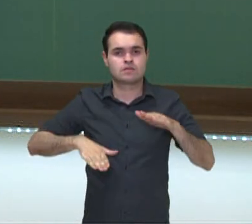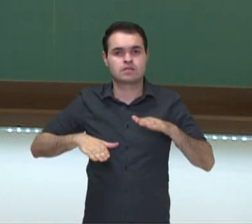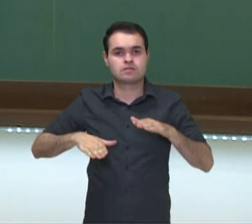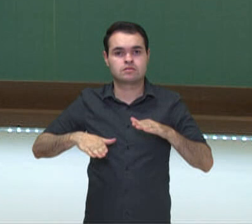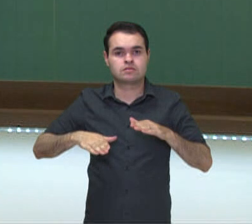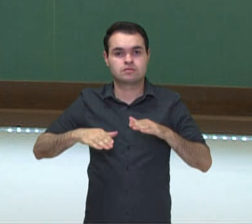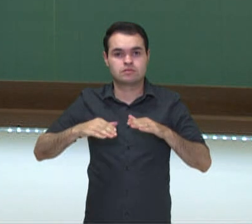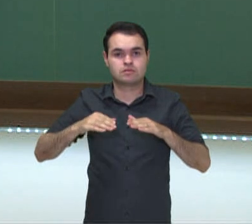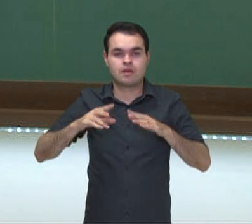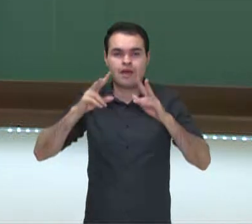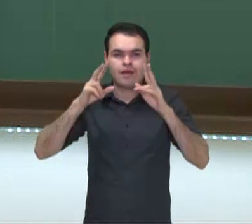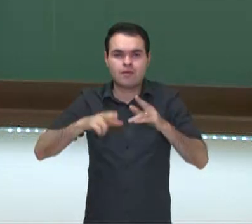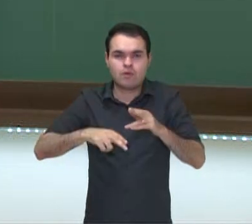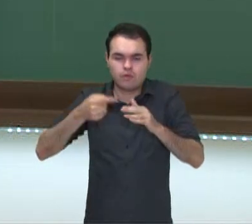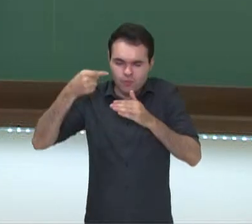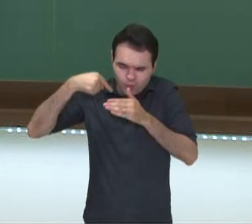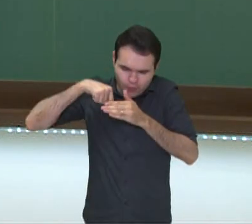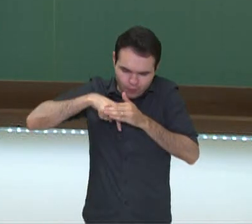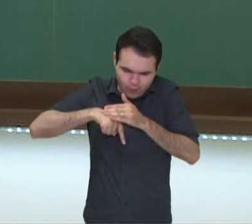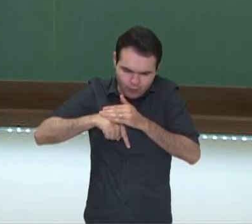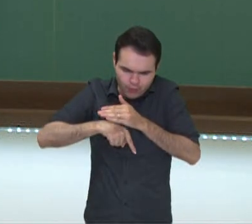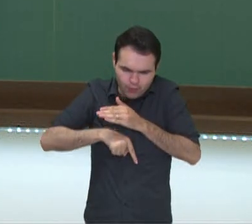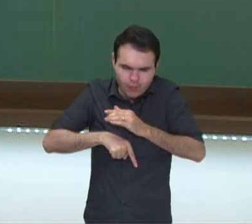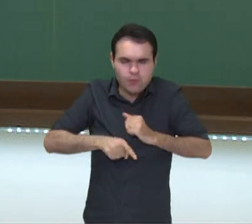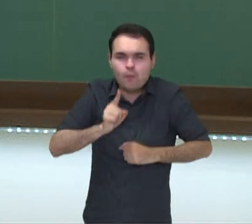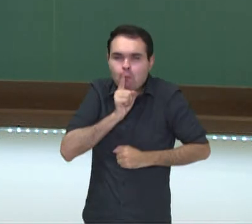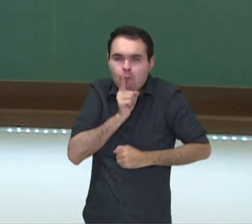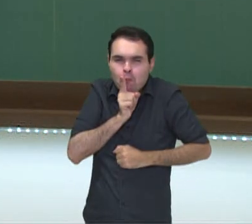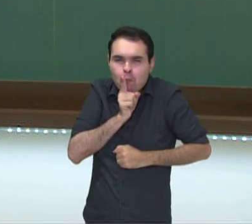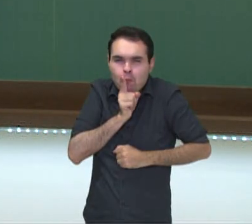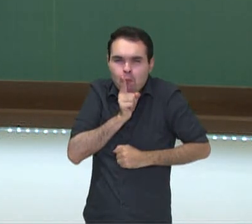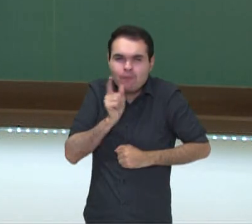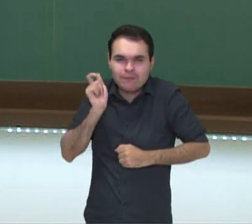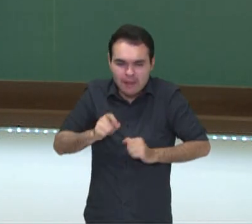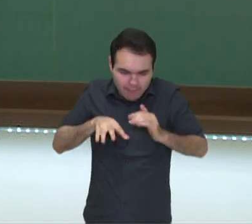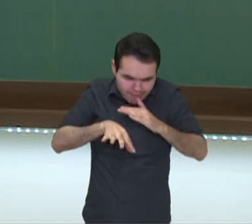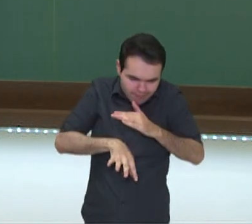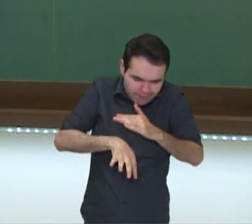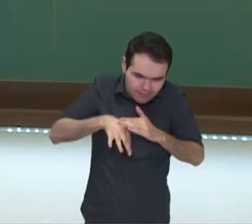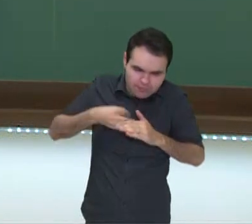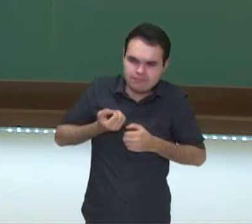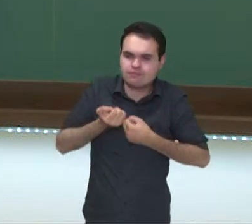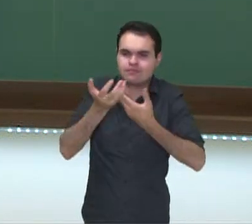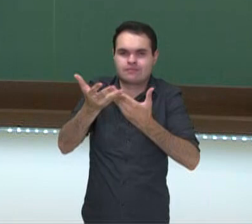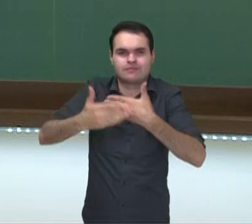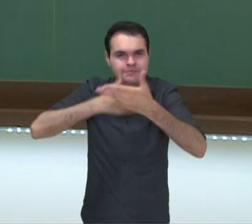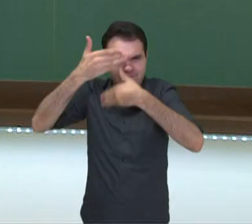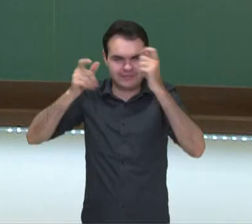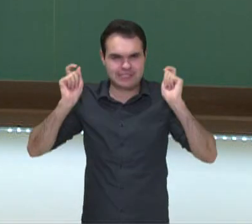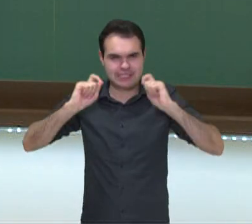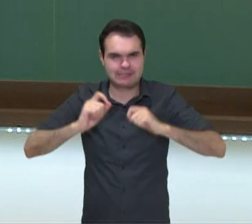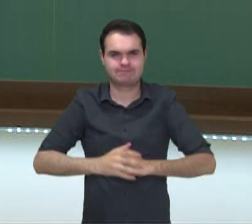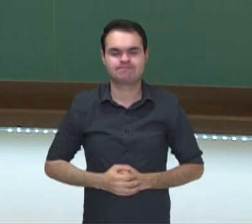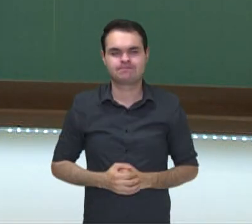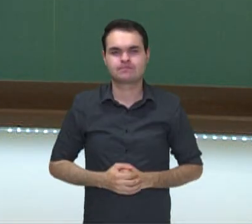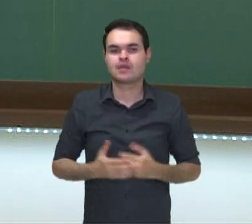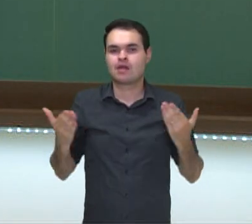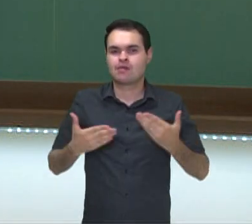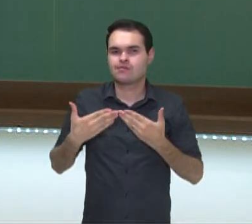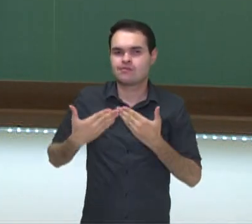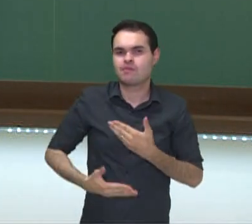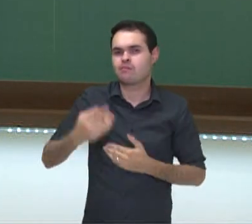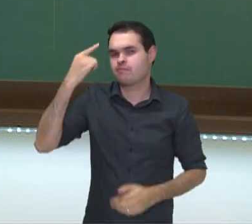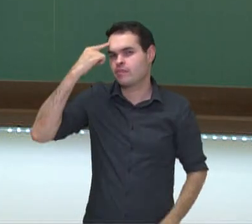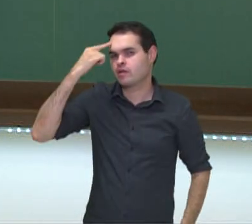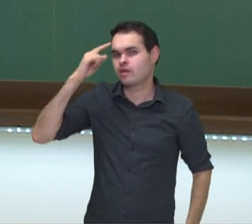muito adormecida lá dentro de nós, sim, nós conseguimos desenvolver isso, certo? Então vamos lá pensar mais